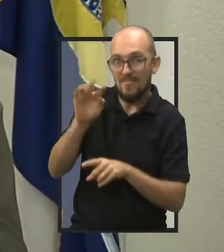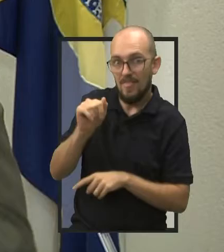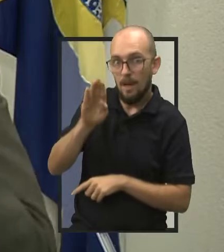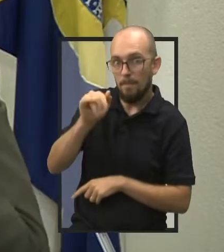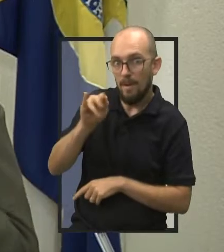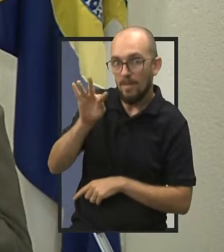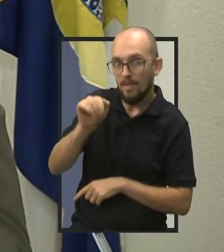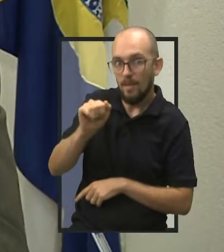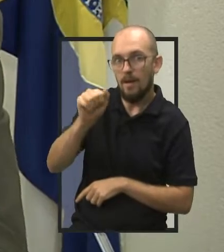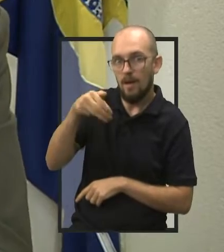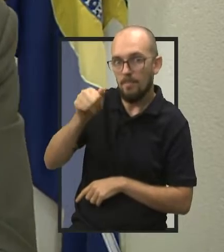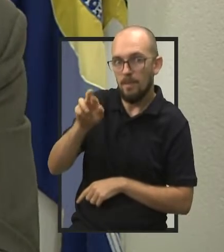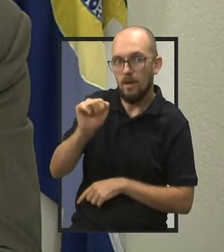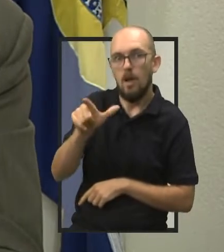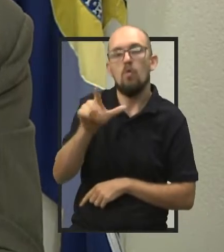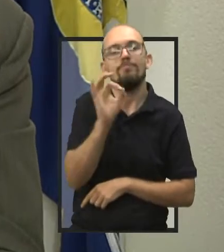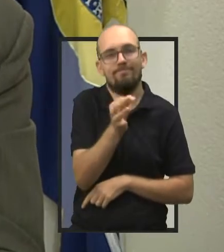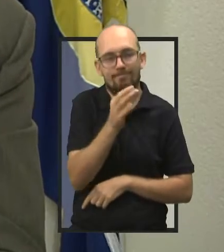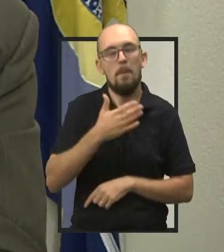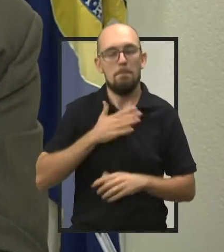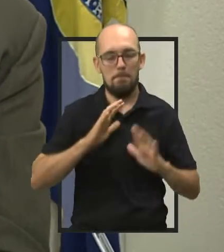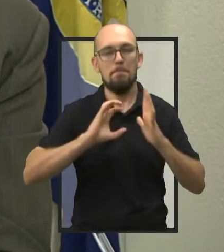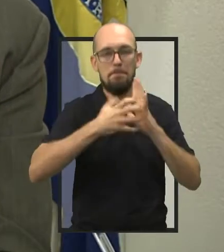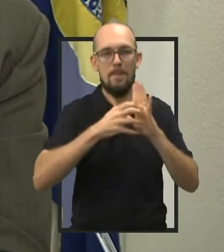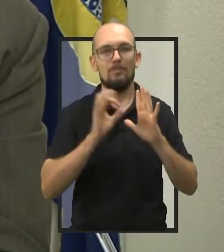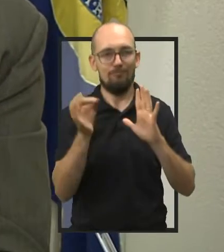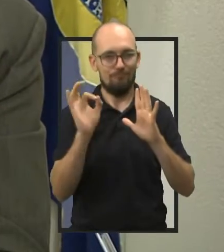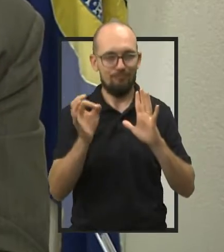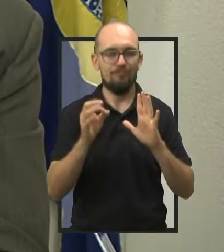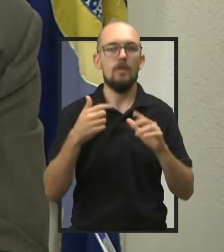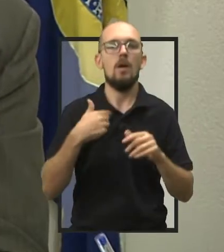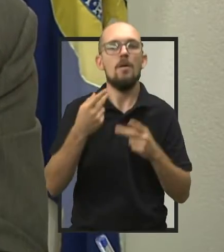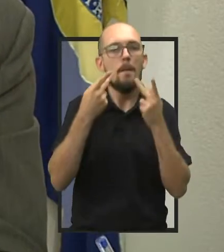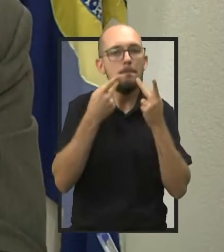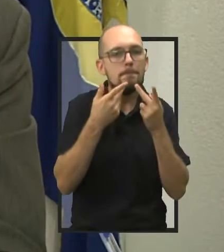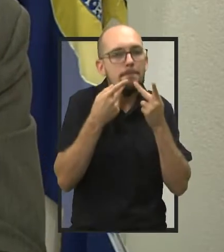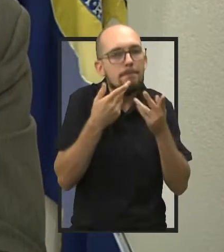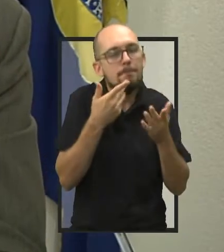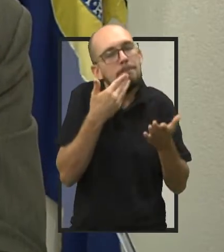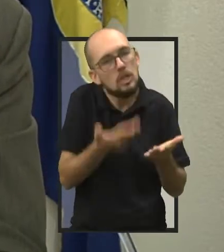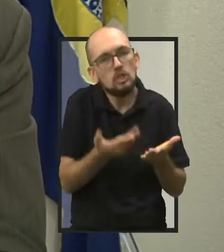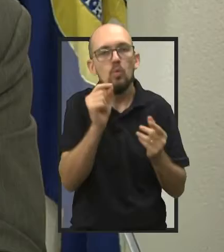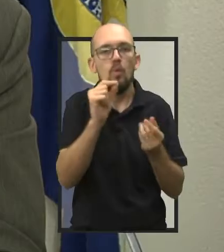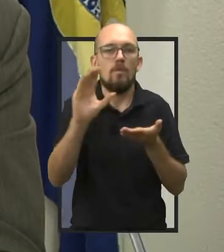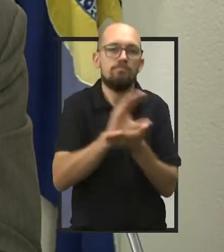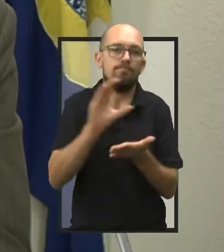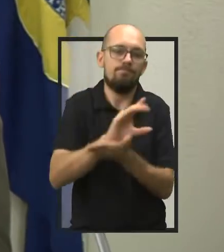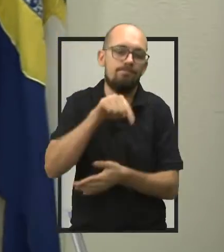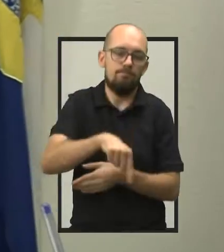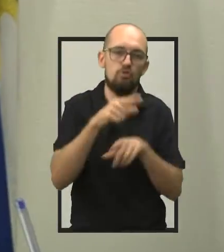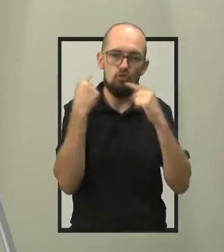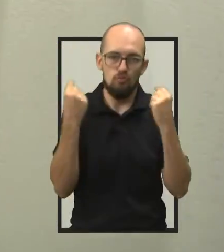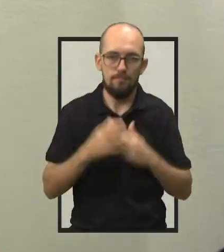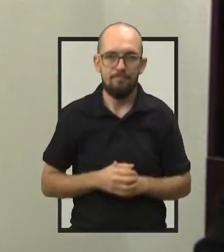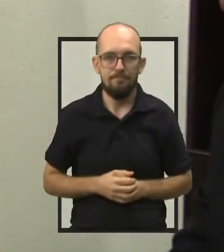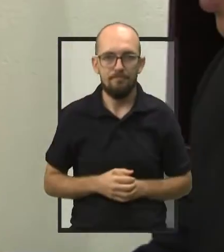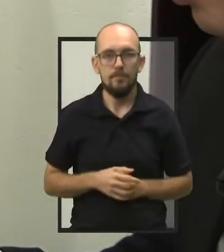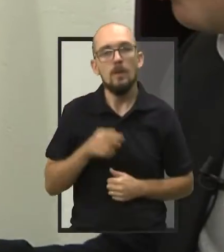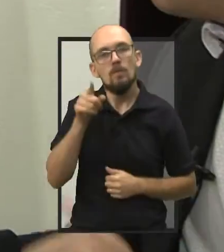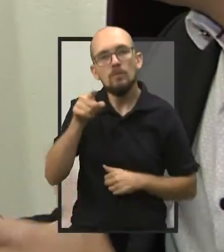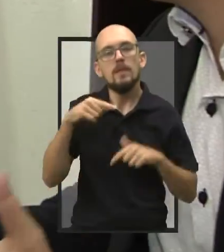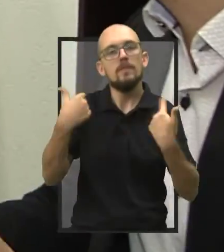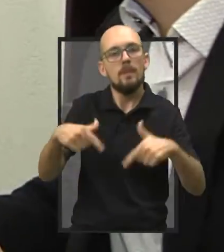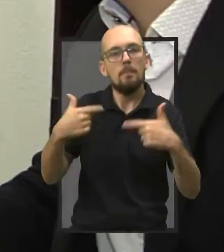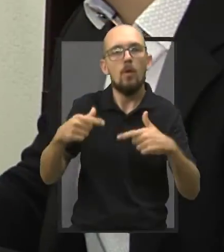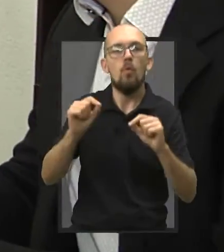Tabata Amaral, inclusive, que é do meu partido. Fomos lá reivindicar recursos para a nossa cidade. Bom, o senhor trabalhou em algumas frentes, né? O